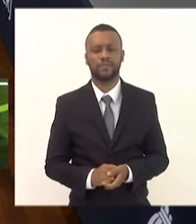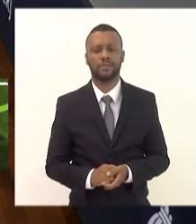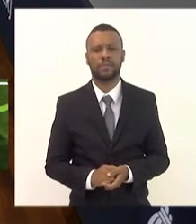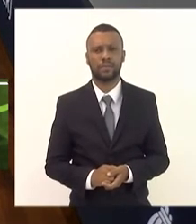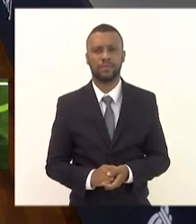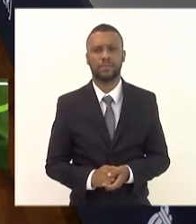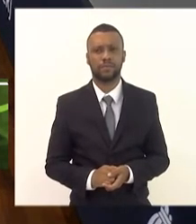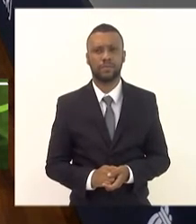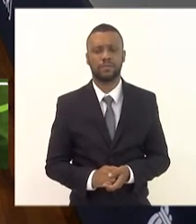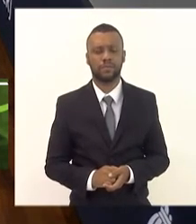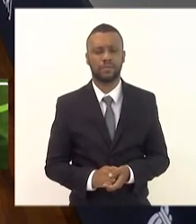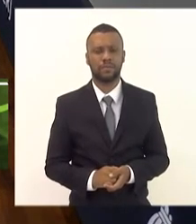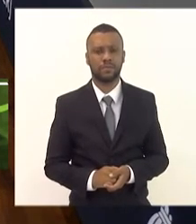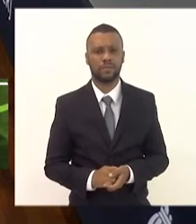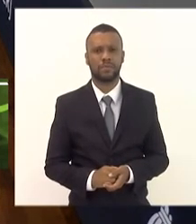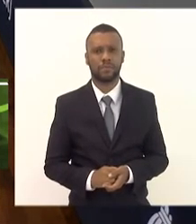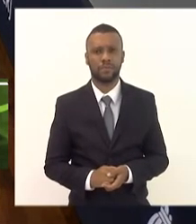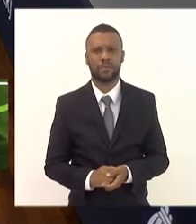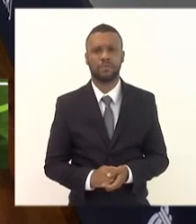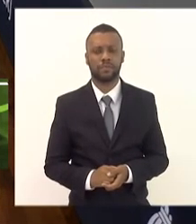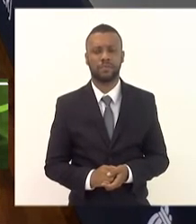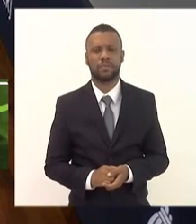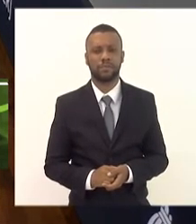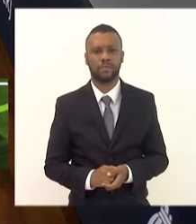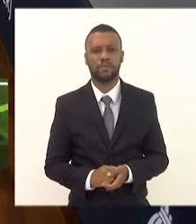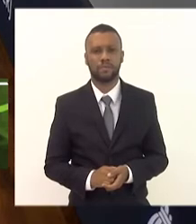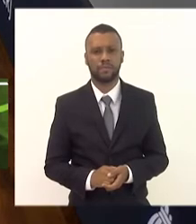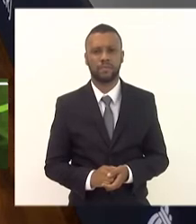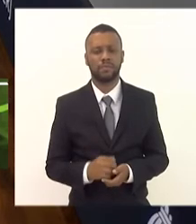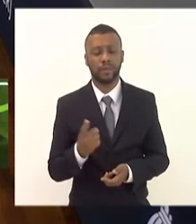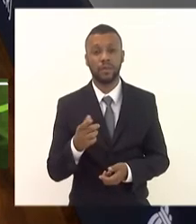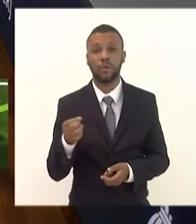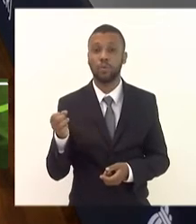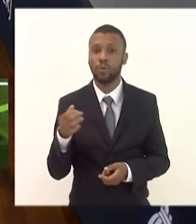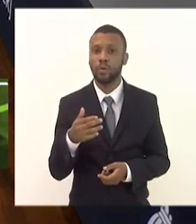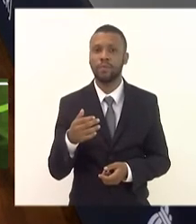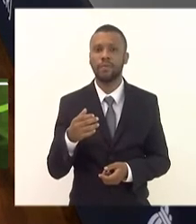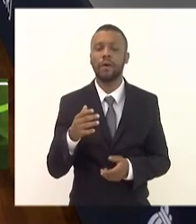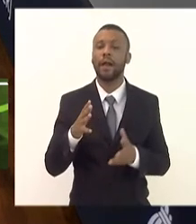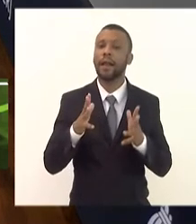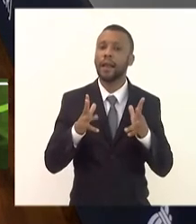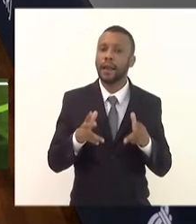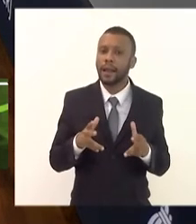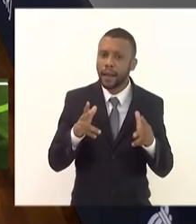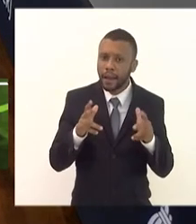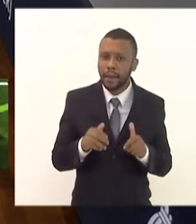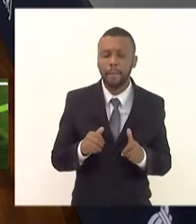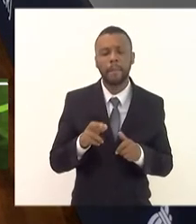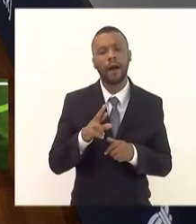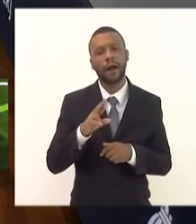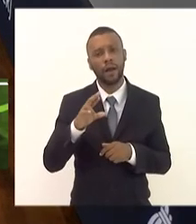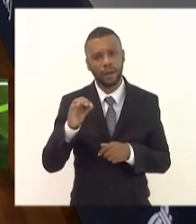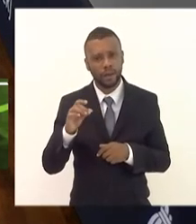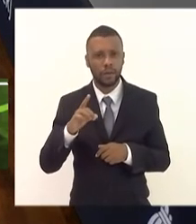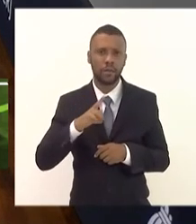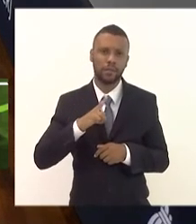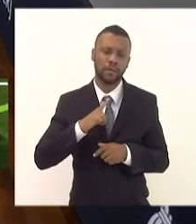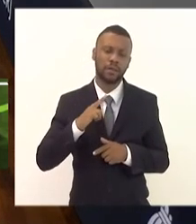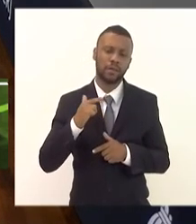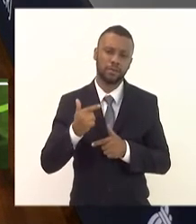Esse é o que eu comentei, que é o novo Limpa Rio, que não é aluguel de máquinas, mas ele tem serviço, ele tem...